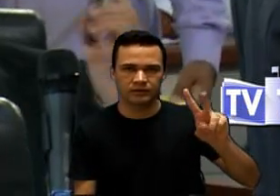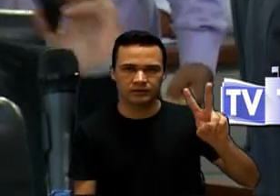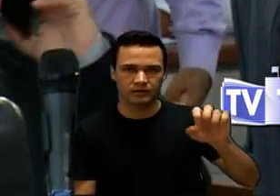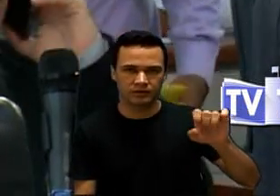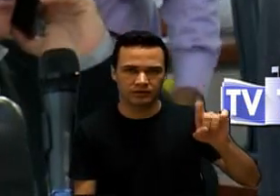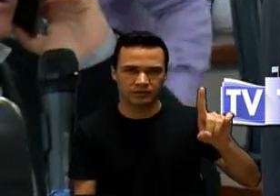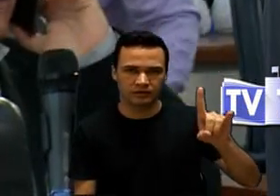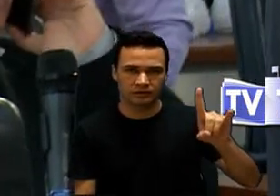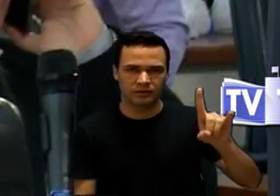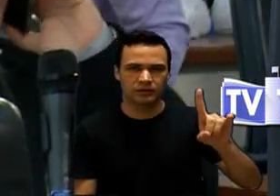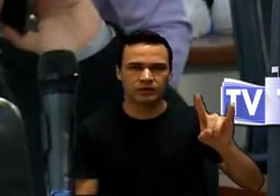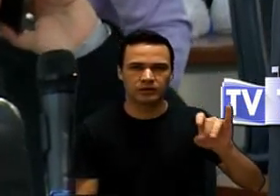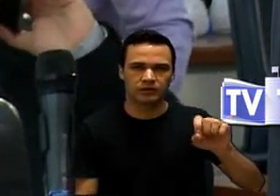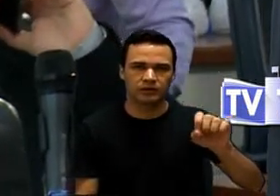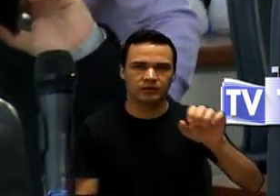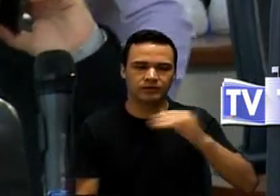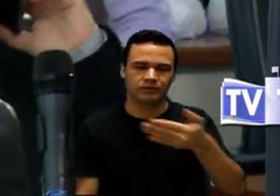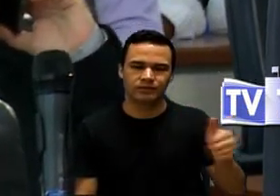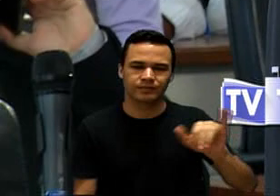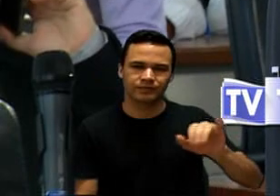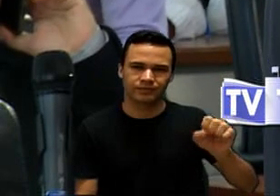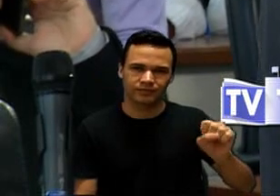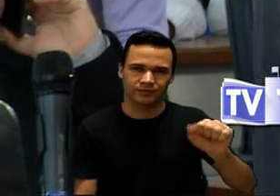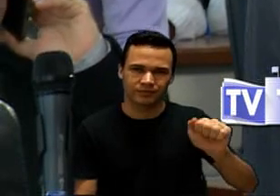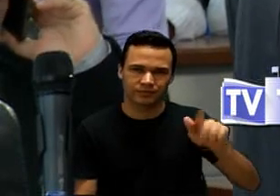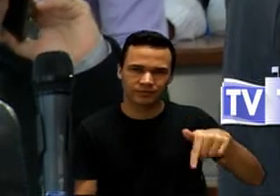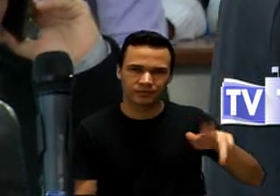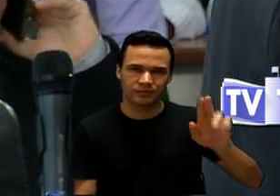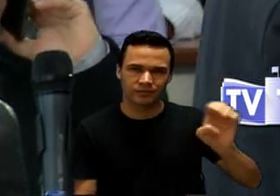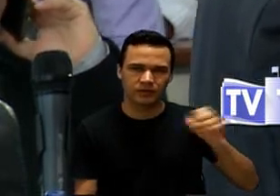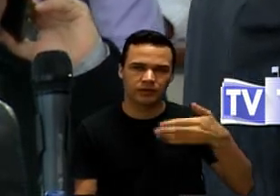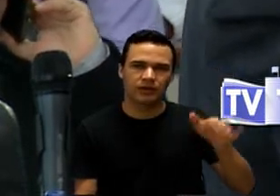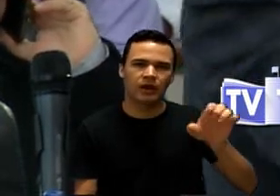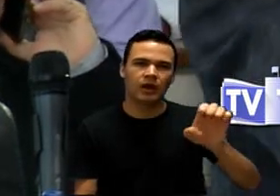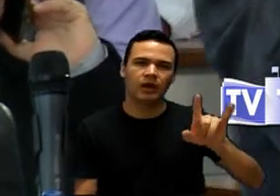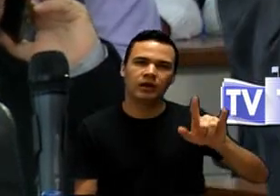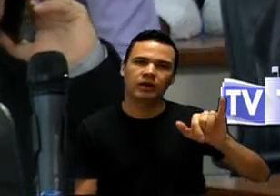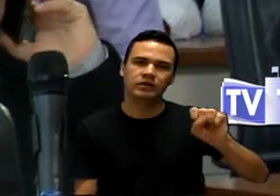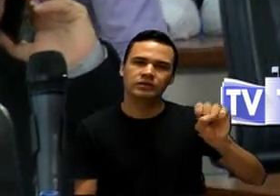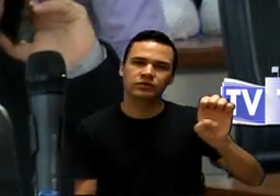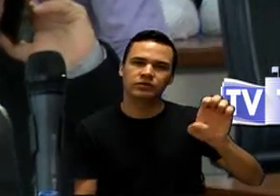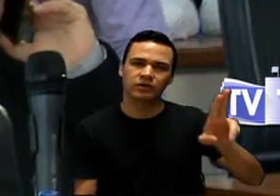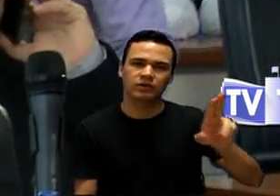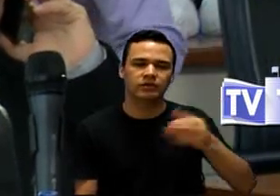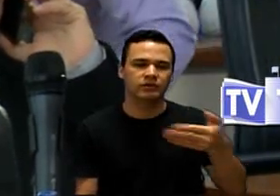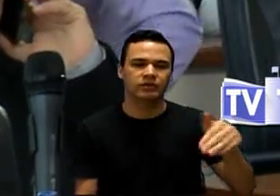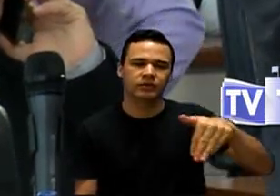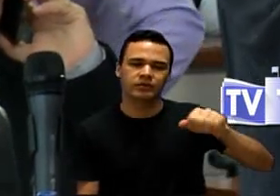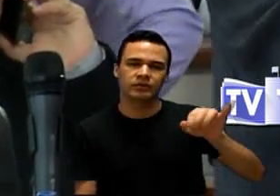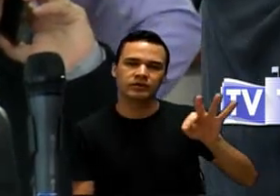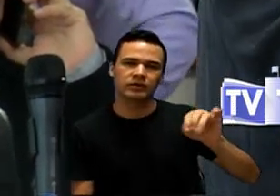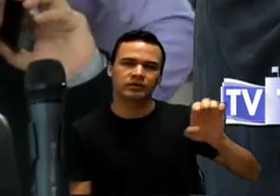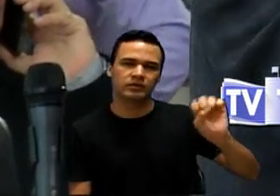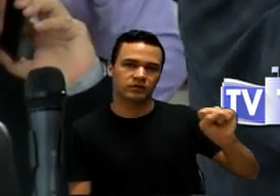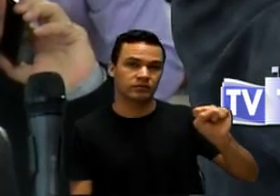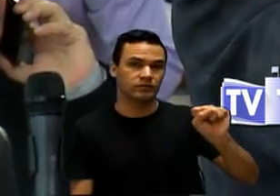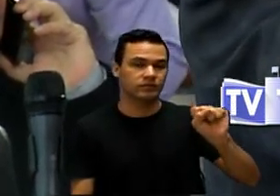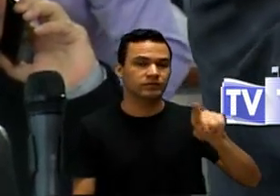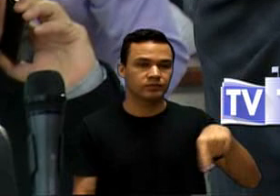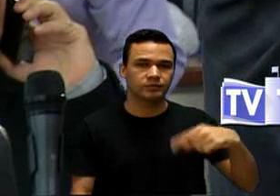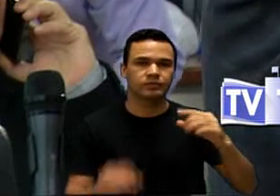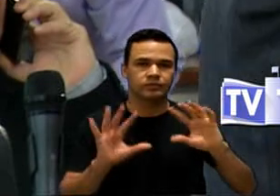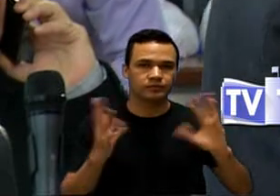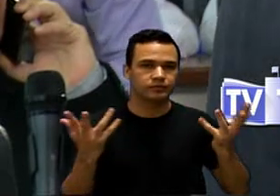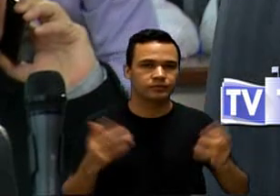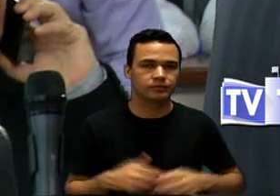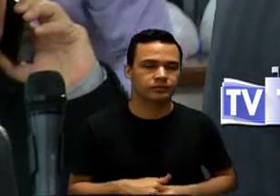Santos Muniz, Isaac Gabriel Meira, Eliseu Dias da Costa e Matheus Ponte. Seu presidente, foi uma